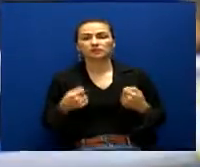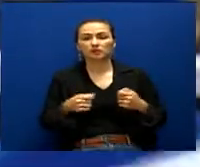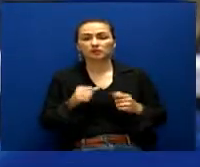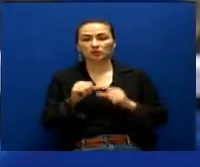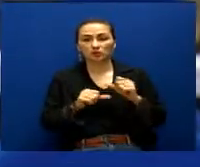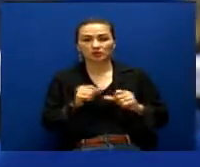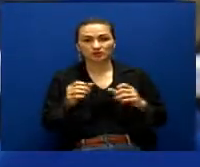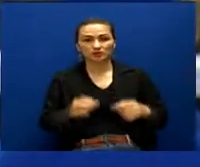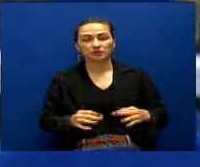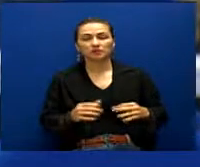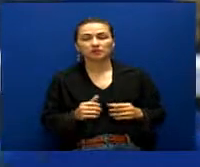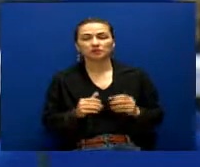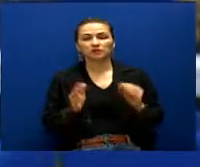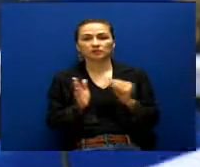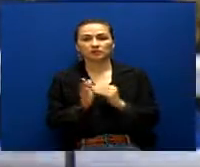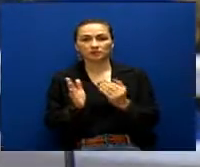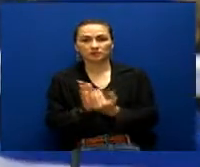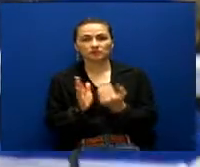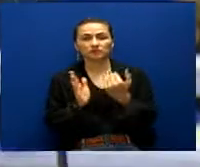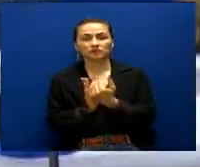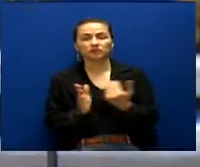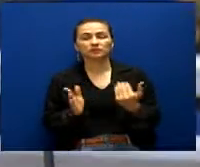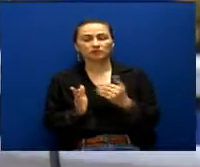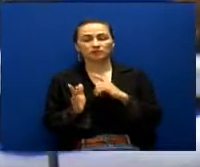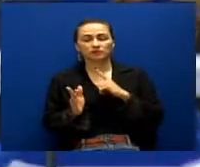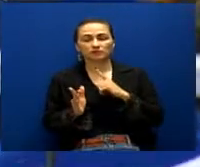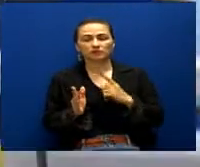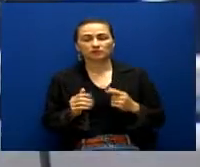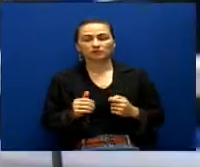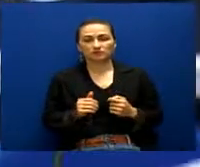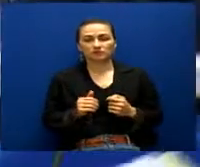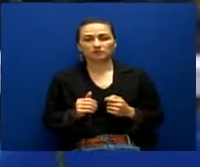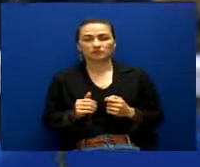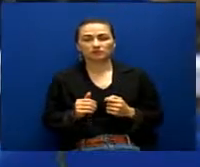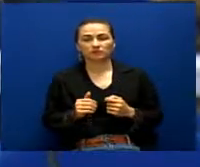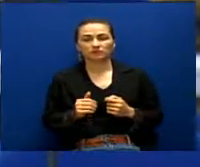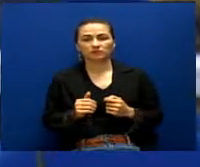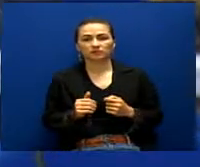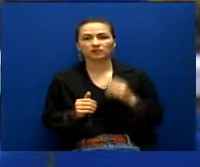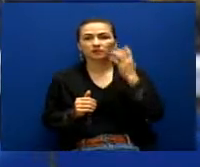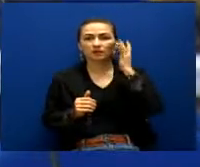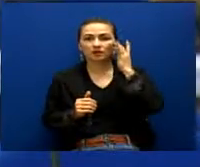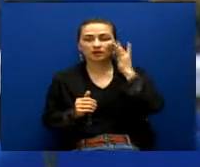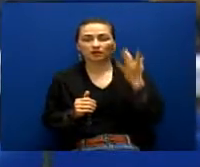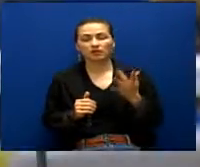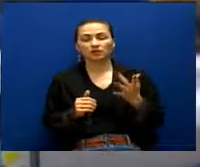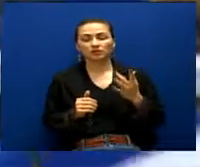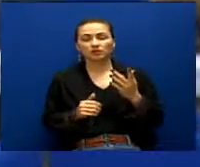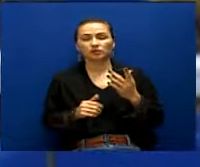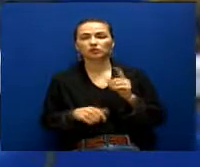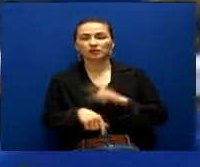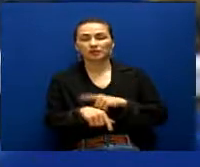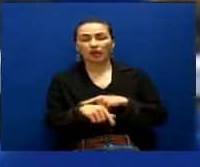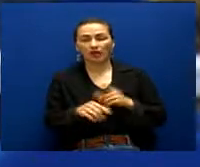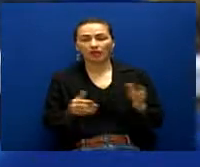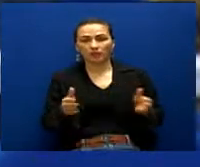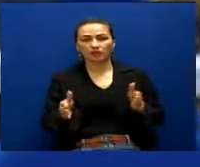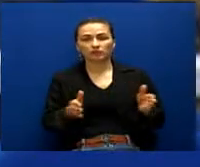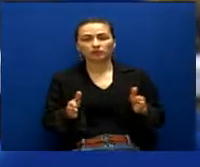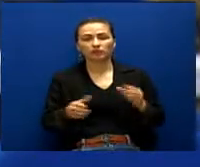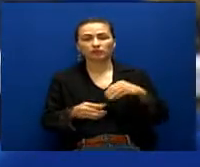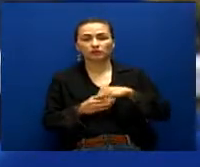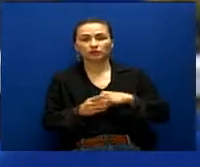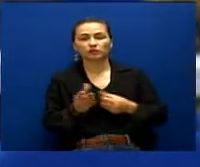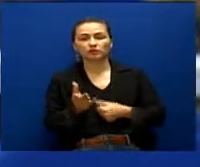emendas estão aí para ser aprovadas. Eu acredito que haja um prazo também, né, para que a gente faça a votação e toda a discussão.